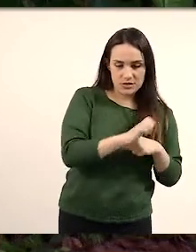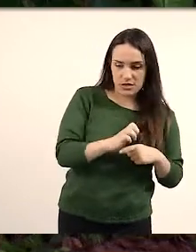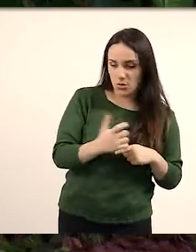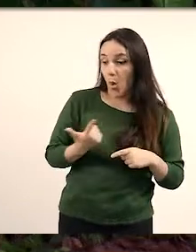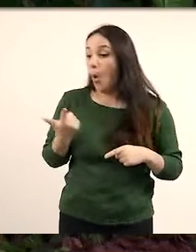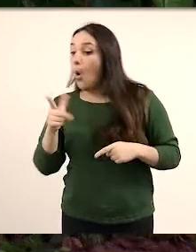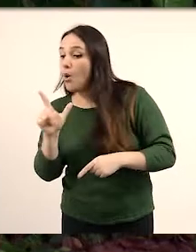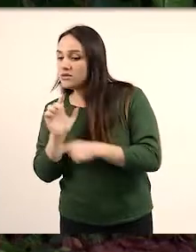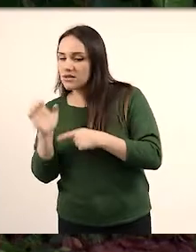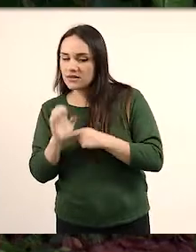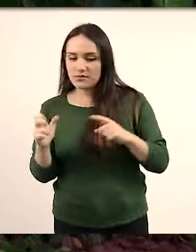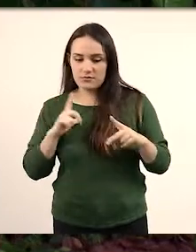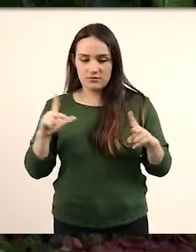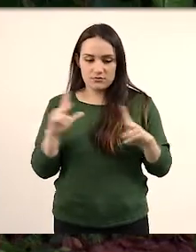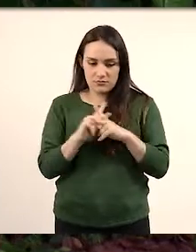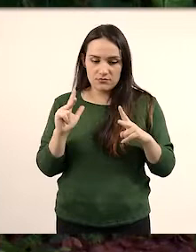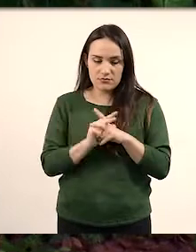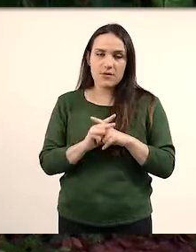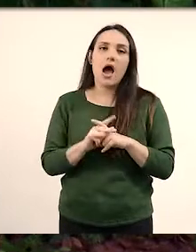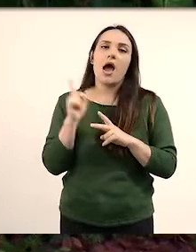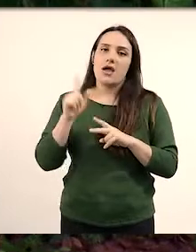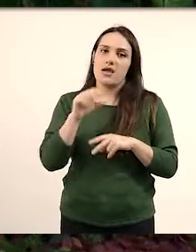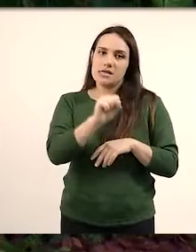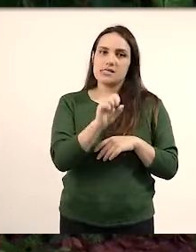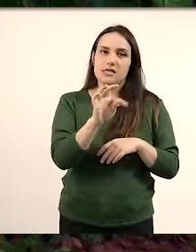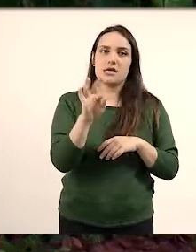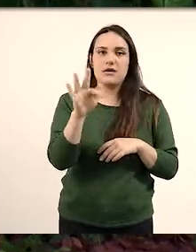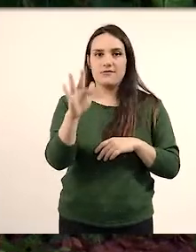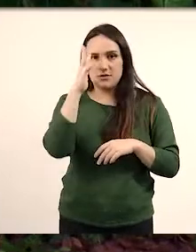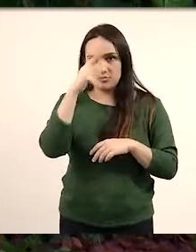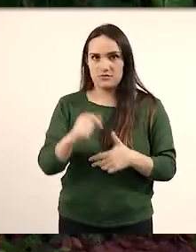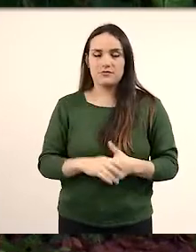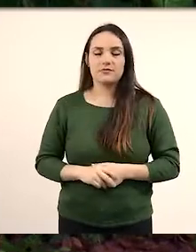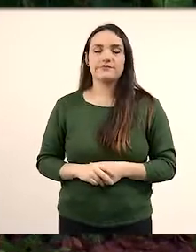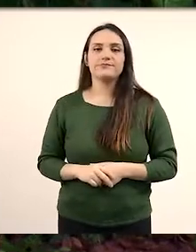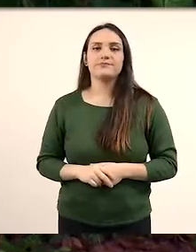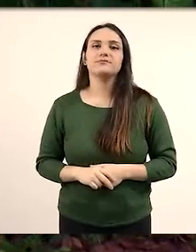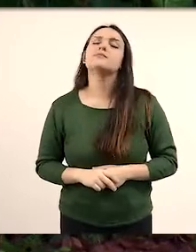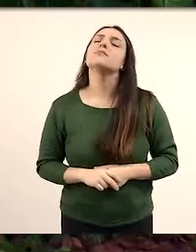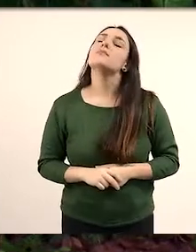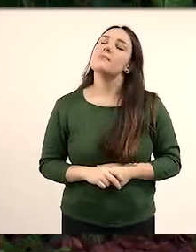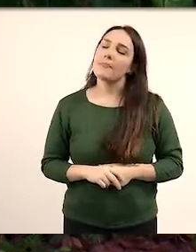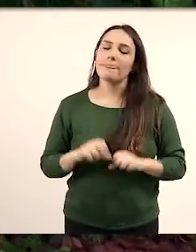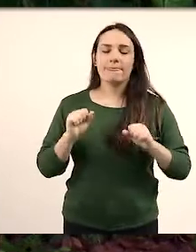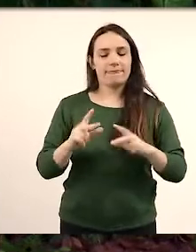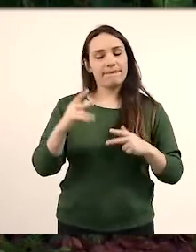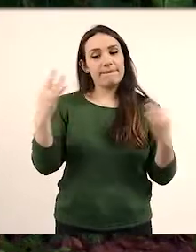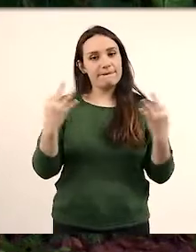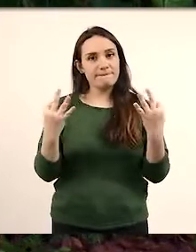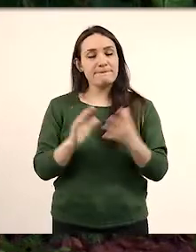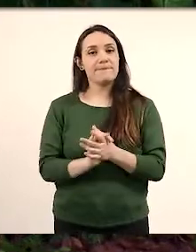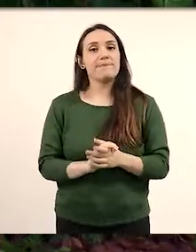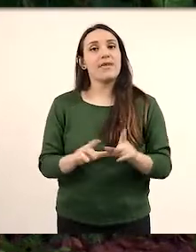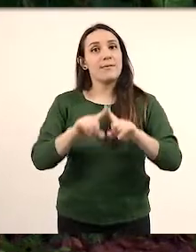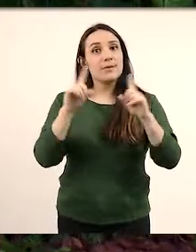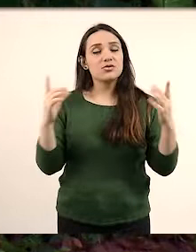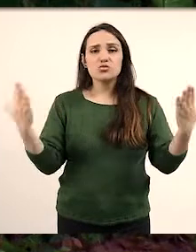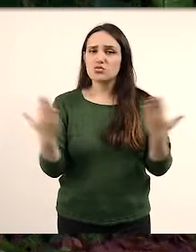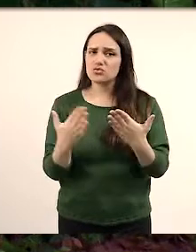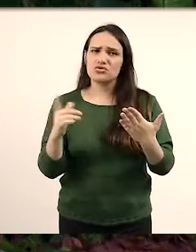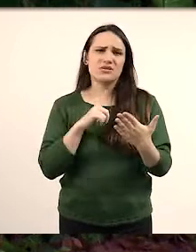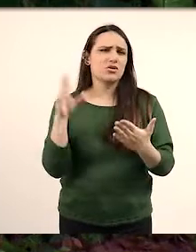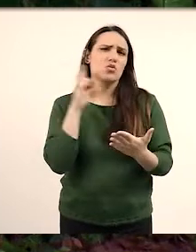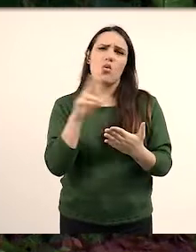Perfeito. E a gente também tem falado muito sobre a questão das competências, né? São termos que eles podem